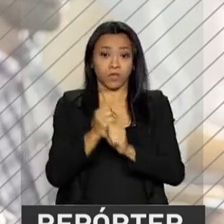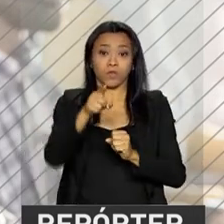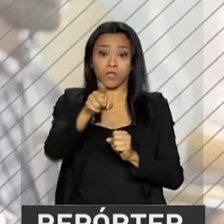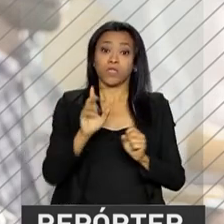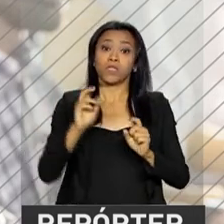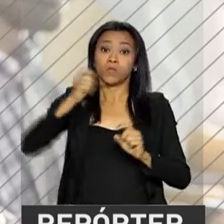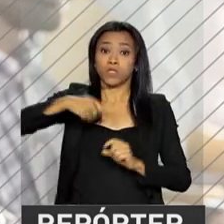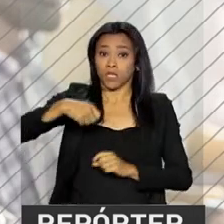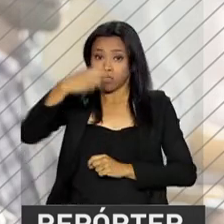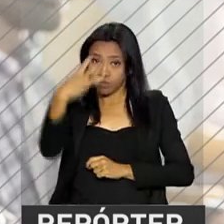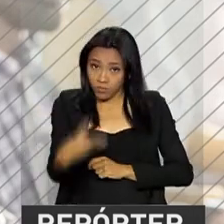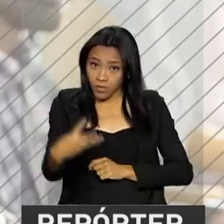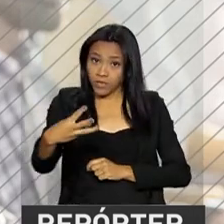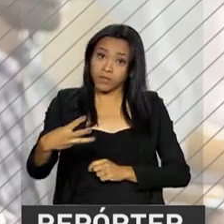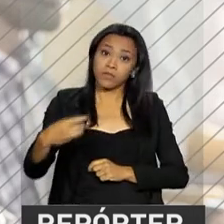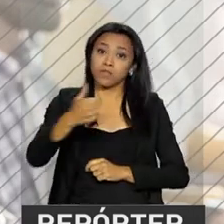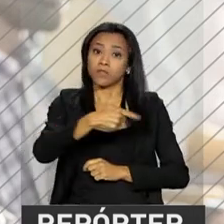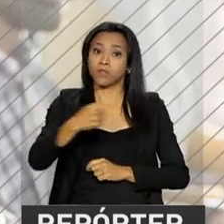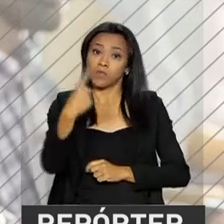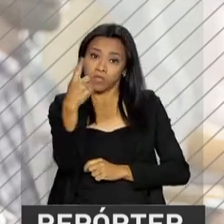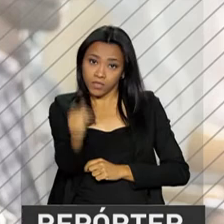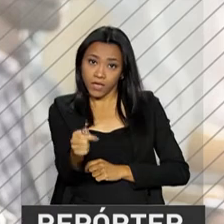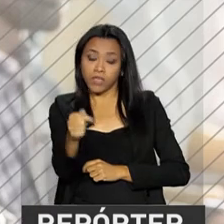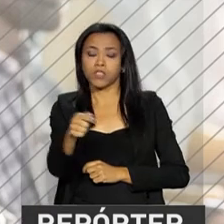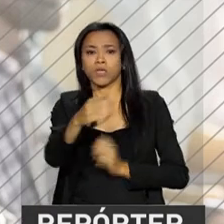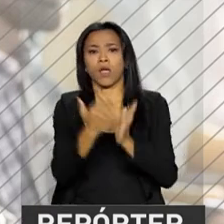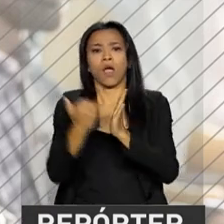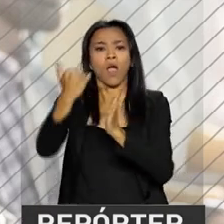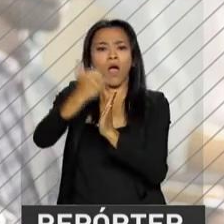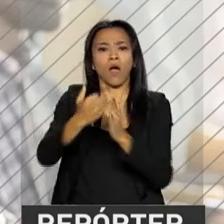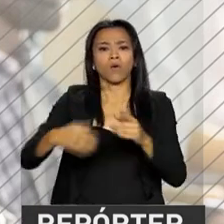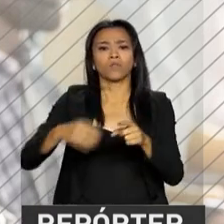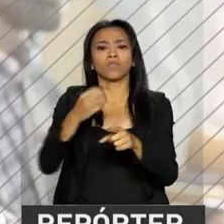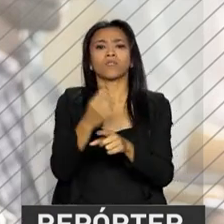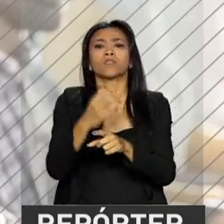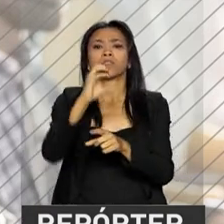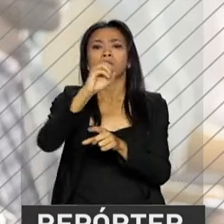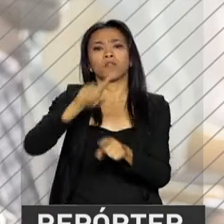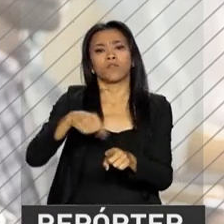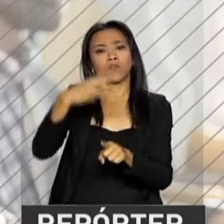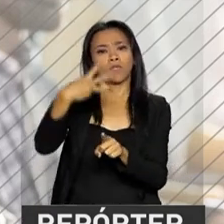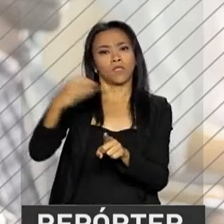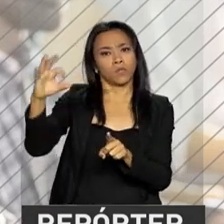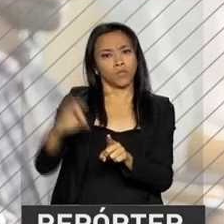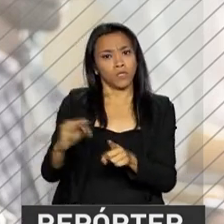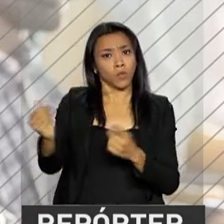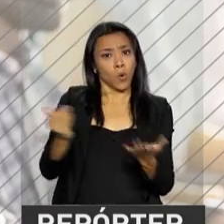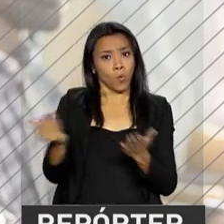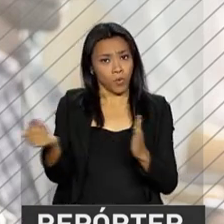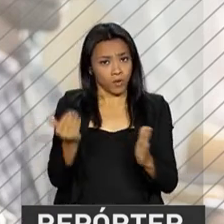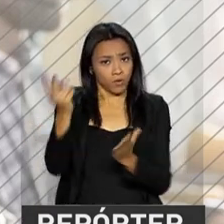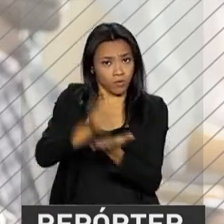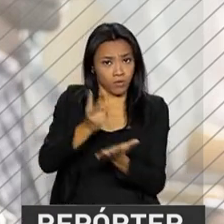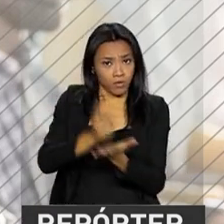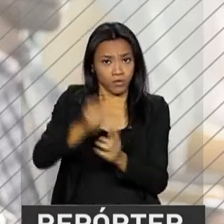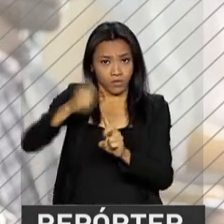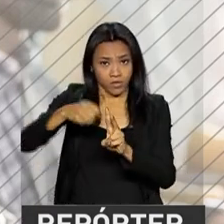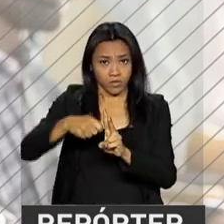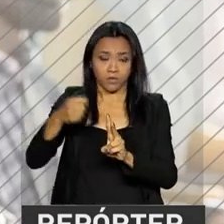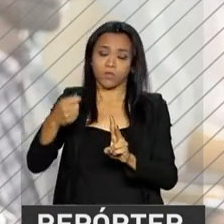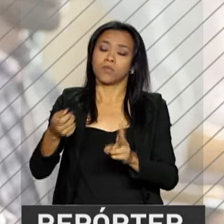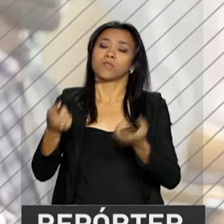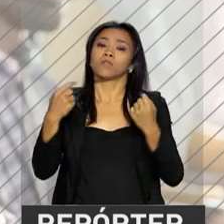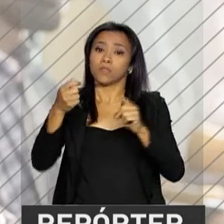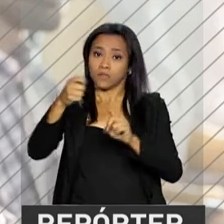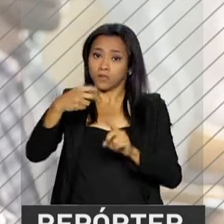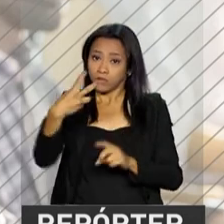segundo trimestre de 2017 com alta de 0,3% em relação aos 3 meses anteriores. O volume de